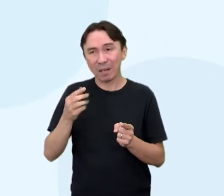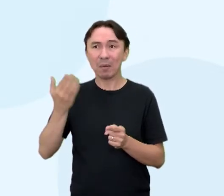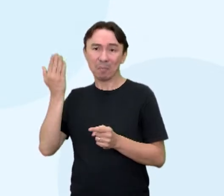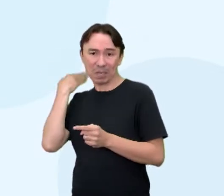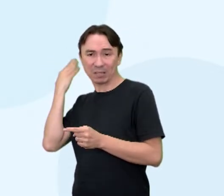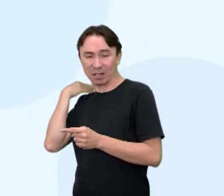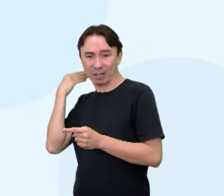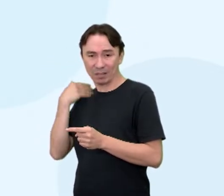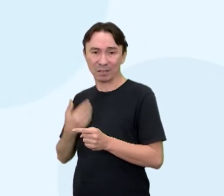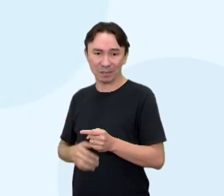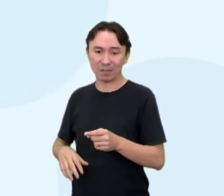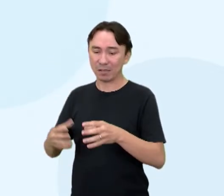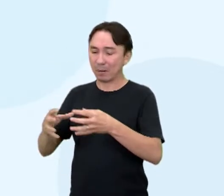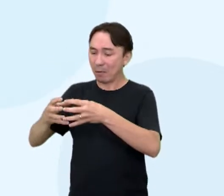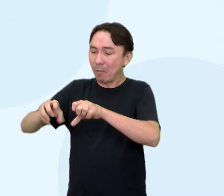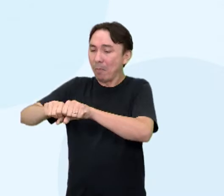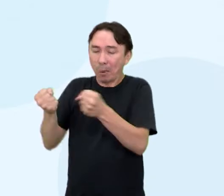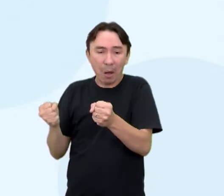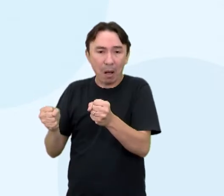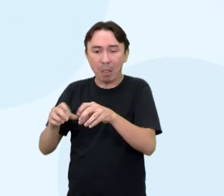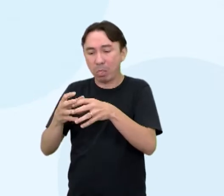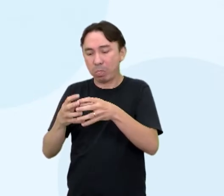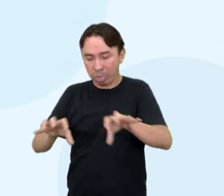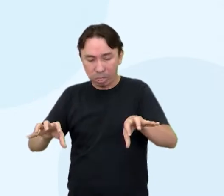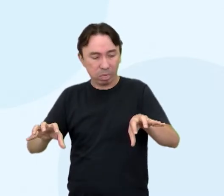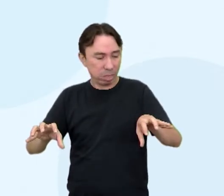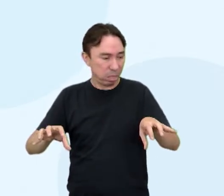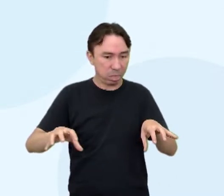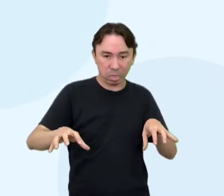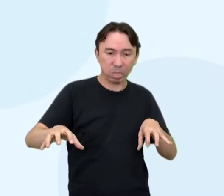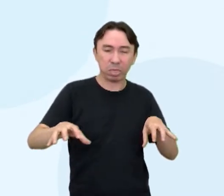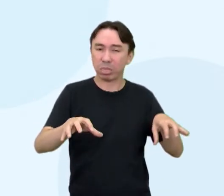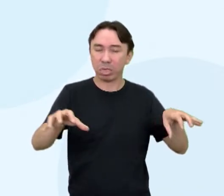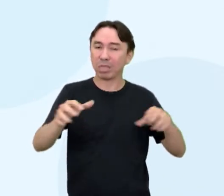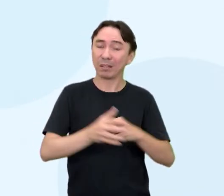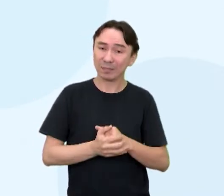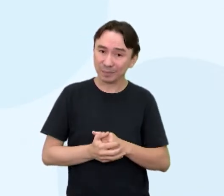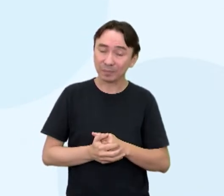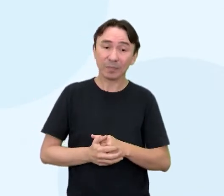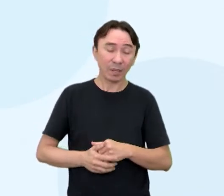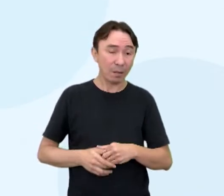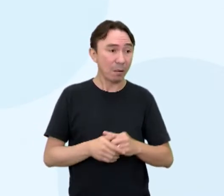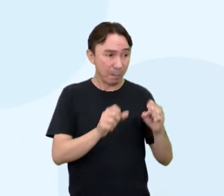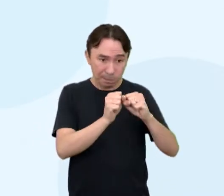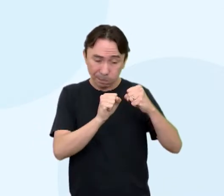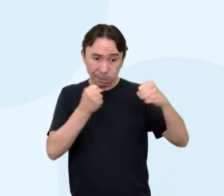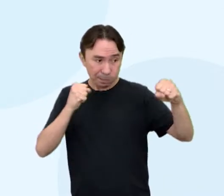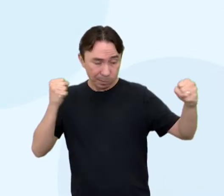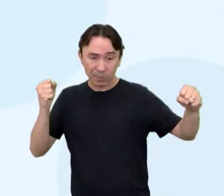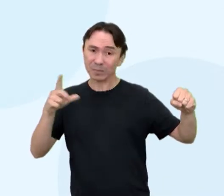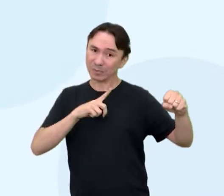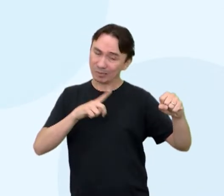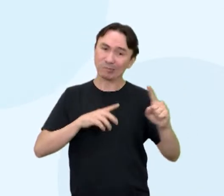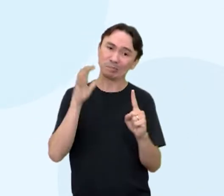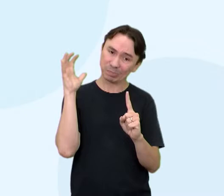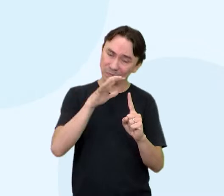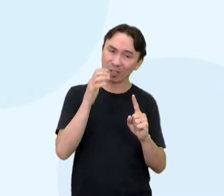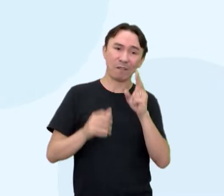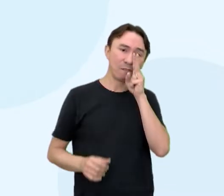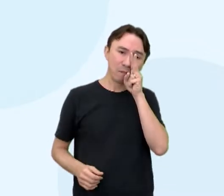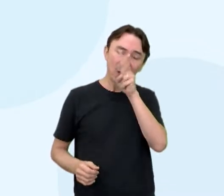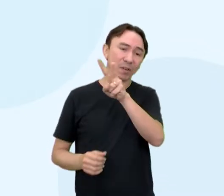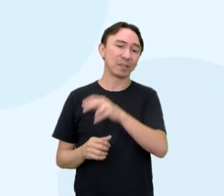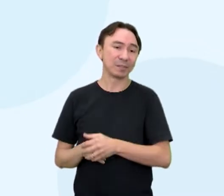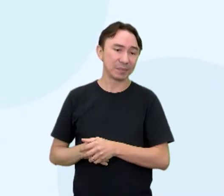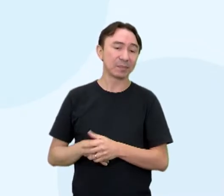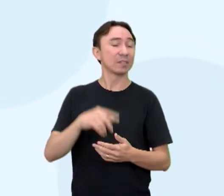aí divididas aí por placas maiores, porque quanto maior a placa, maior a pressão que é exercida. Então esse movimento